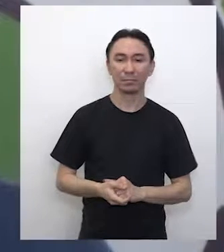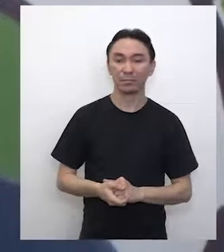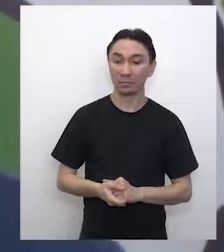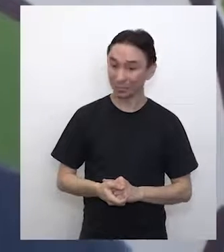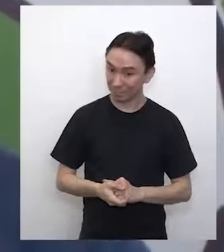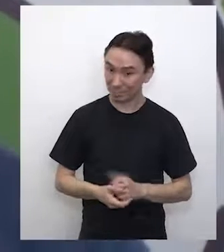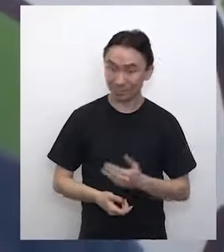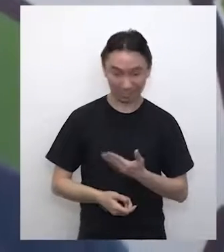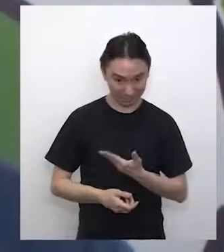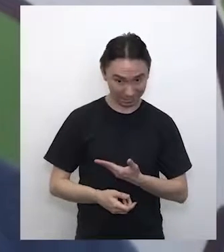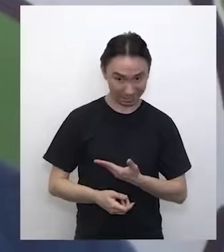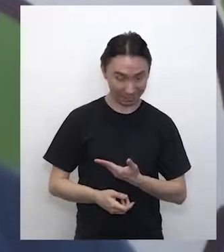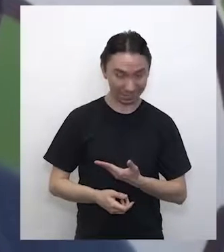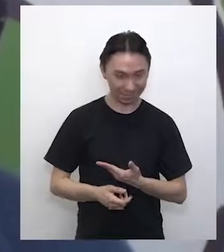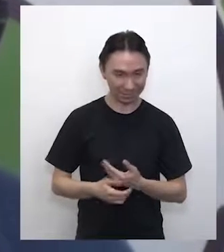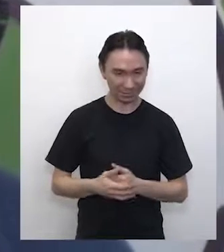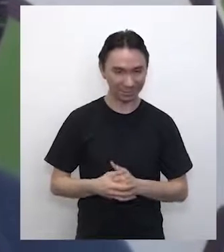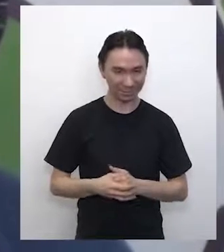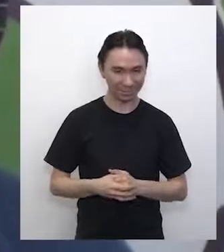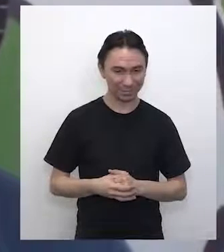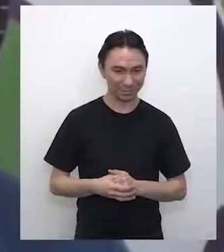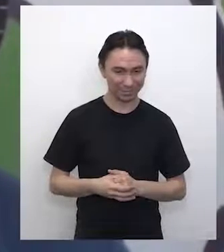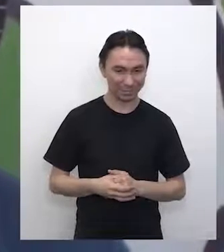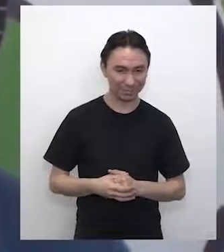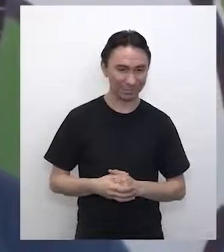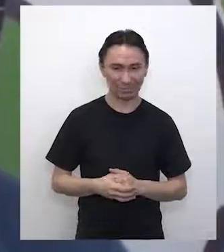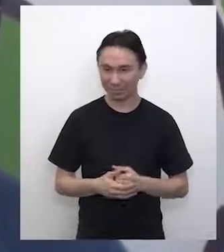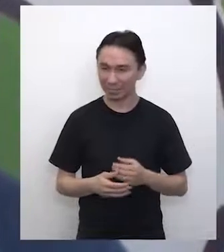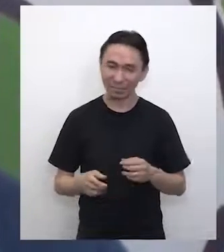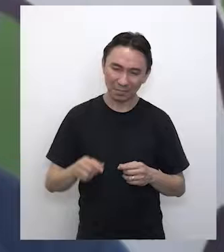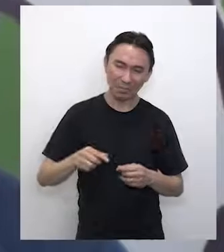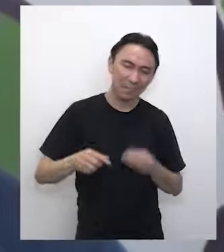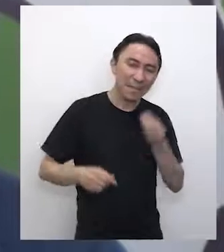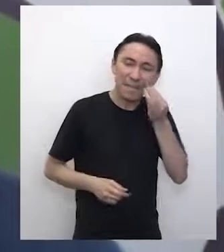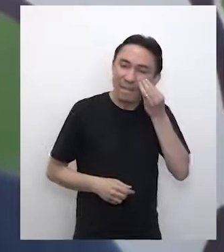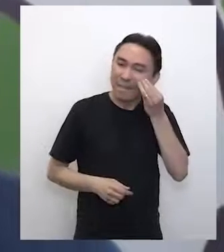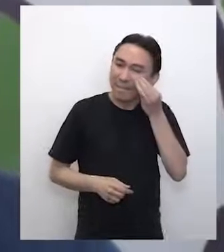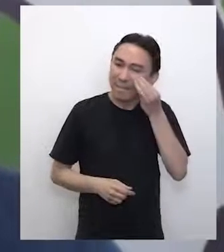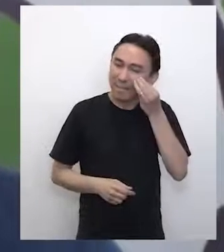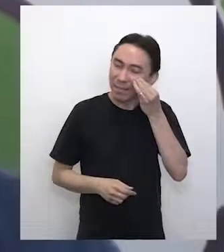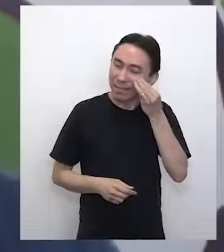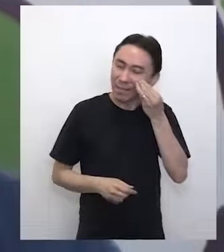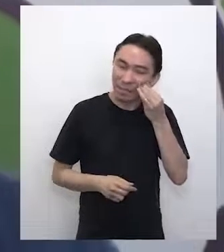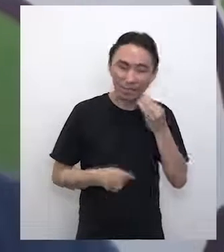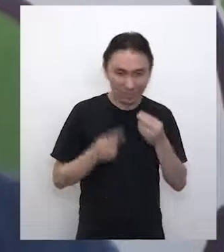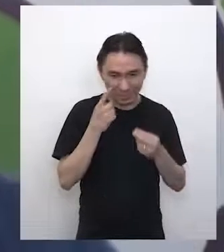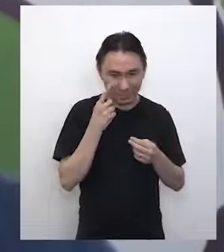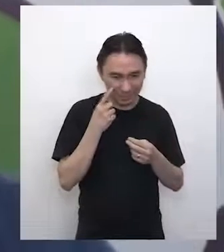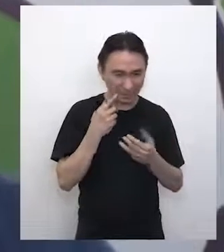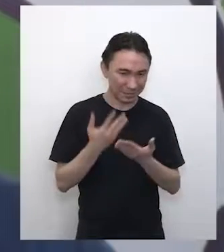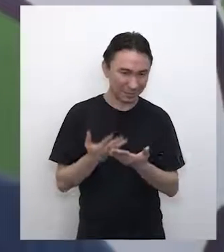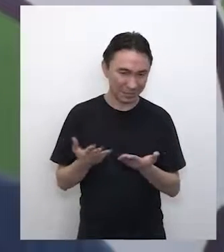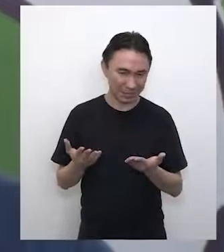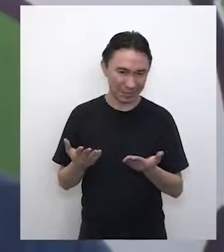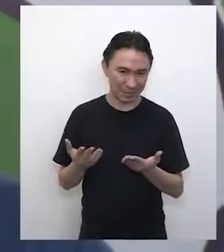Então, pessoal, nós fizemos alguns testes, né? Eu sei que a imagem, no caso